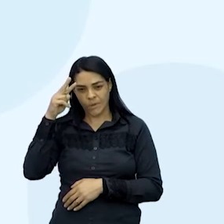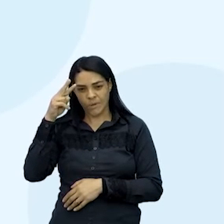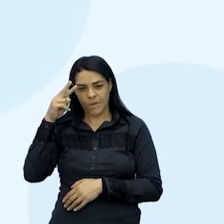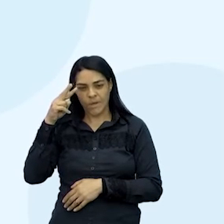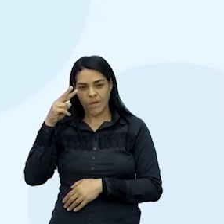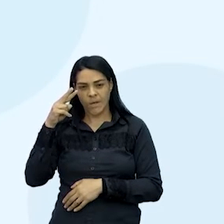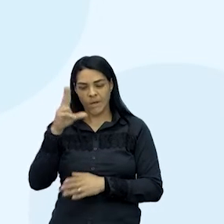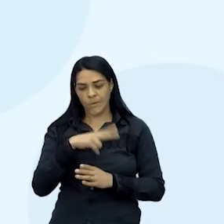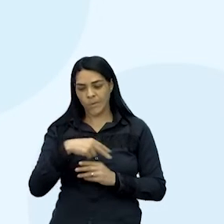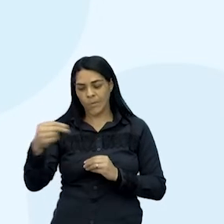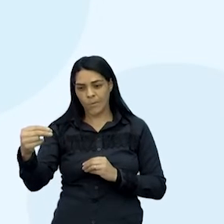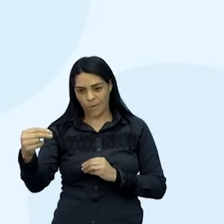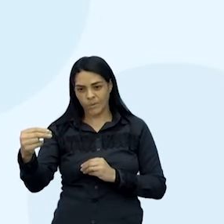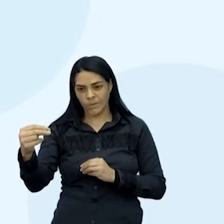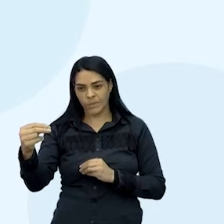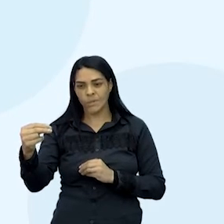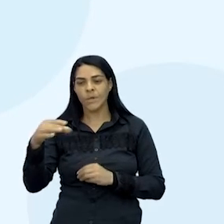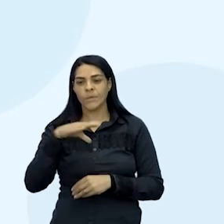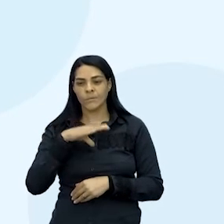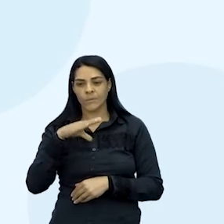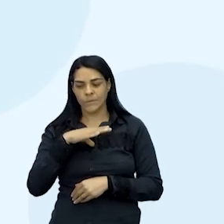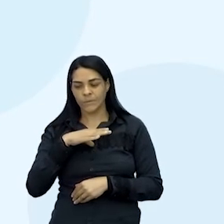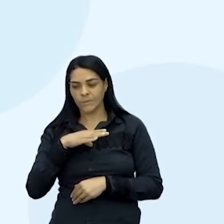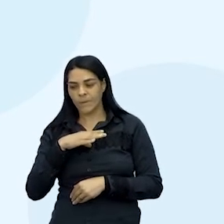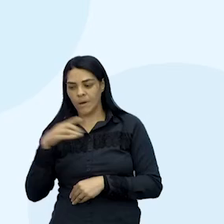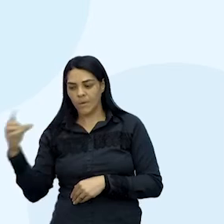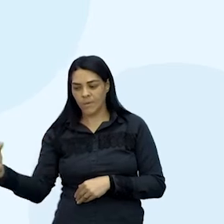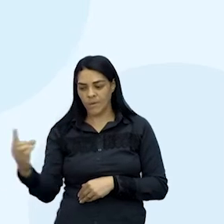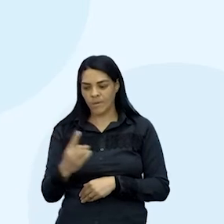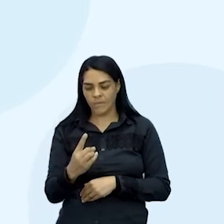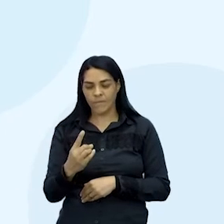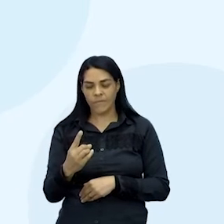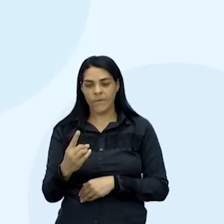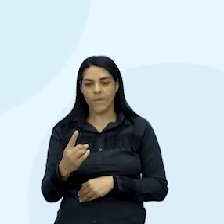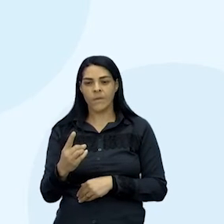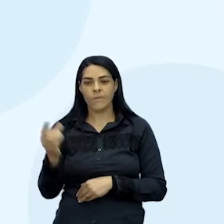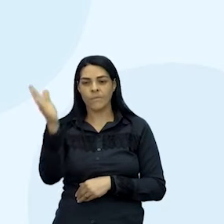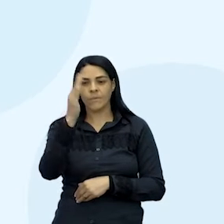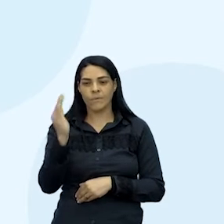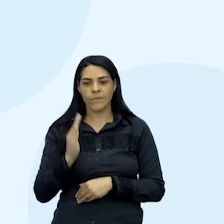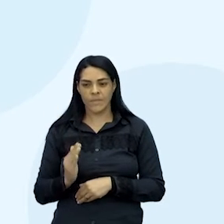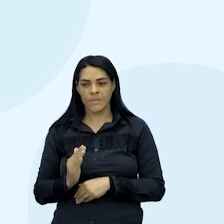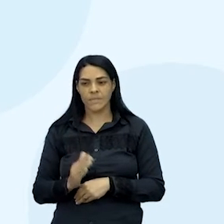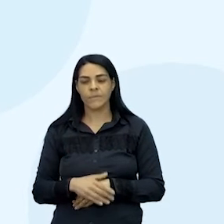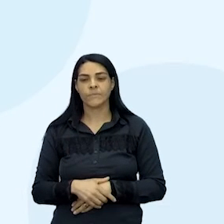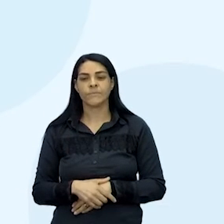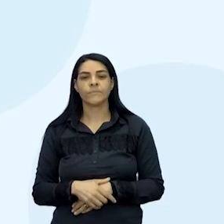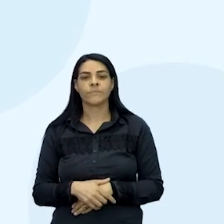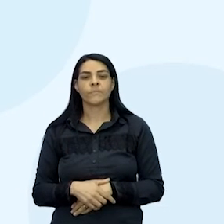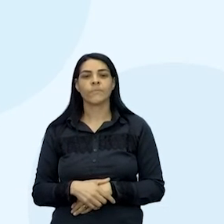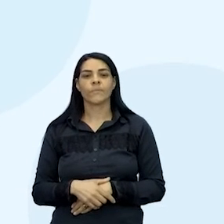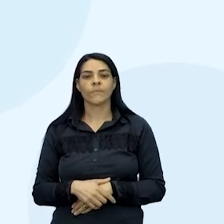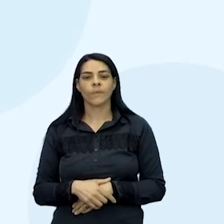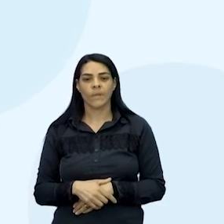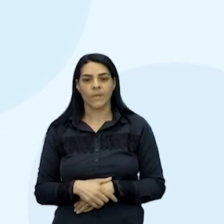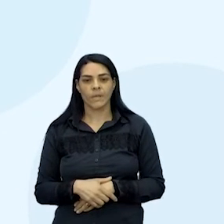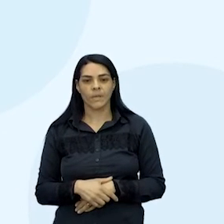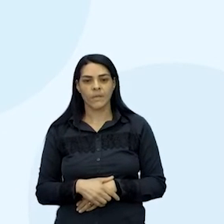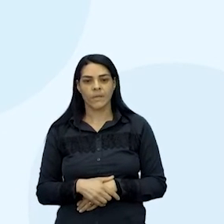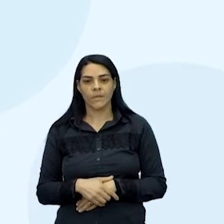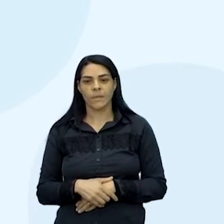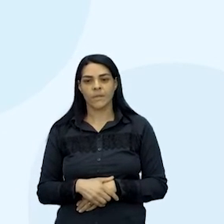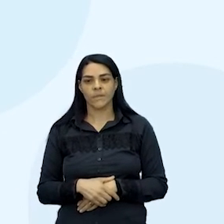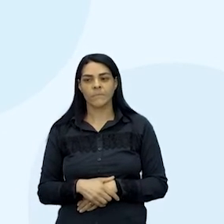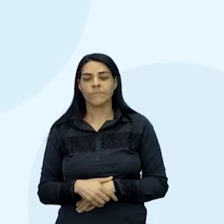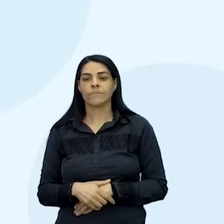vem para o Brasil e agora o Brasil vai ser aí, vai ter aí um papel mais importante do que ser apenas